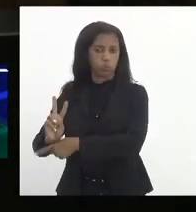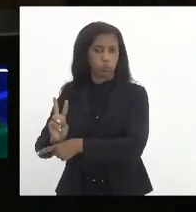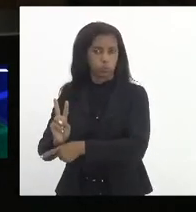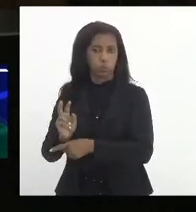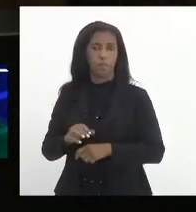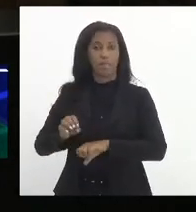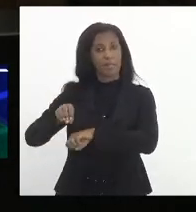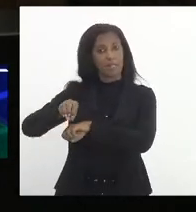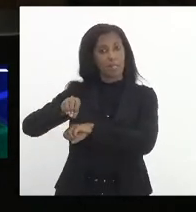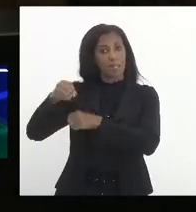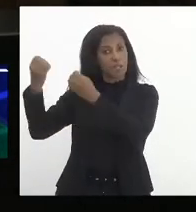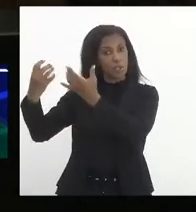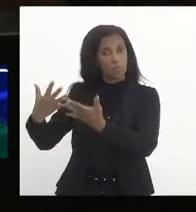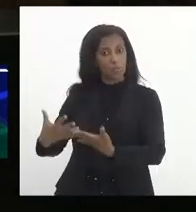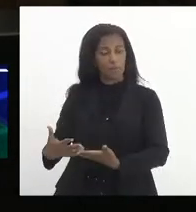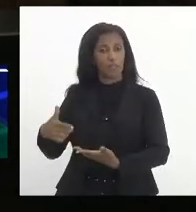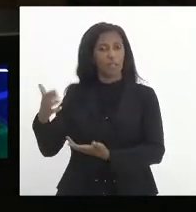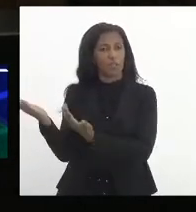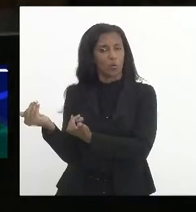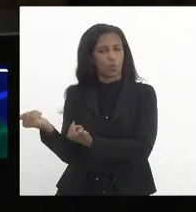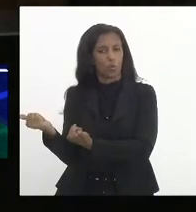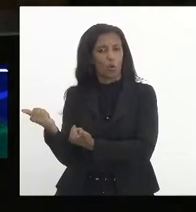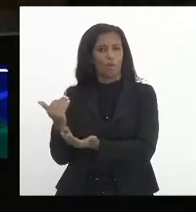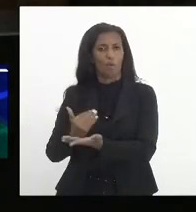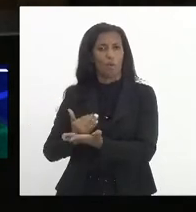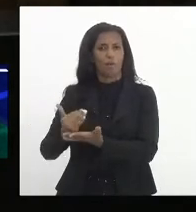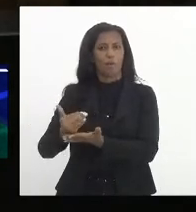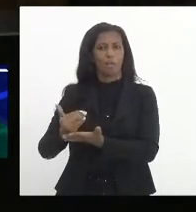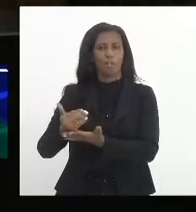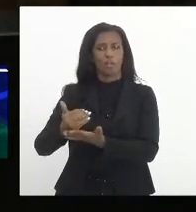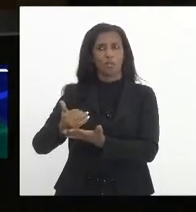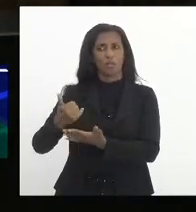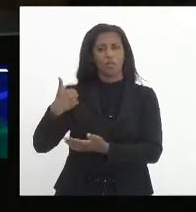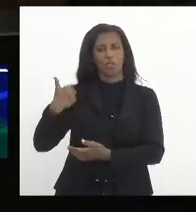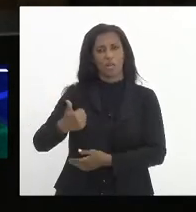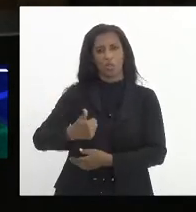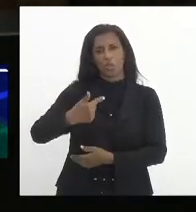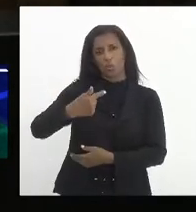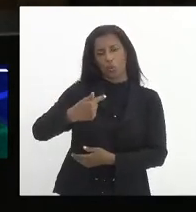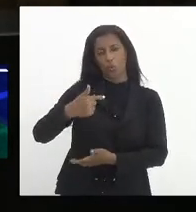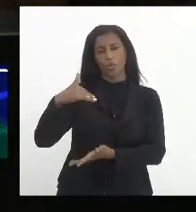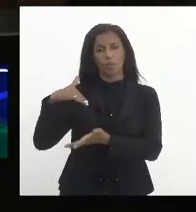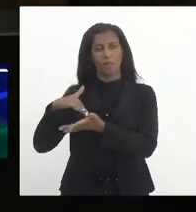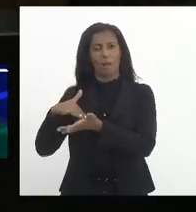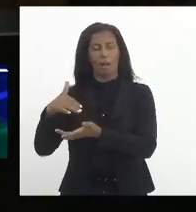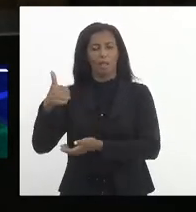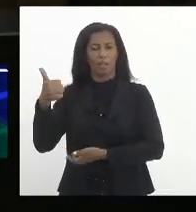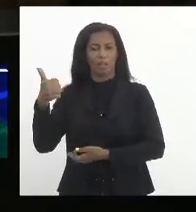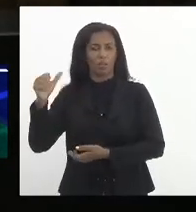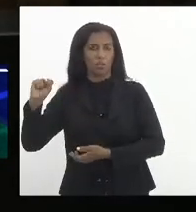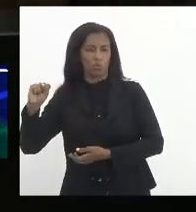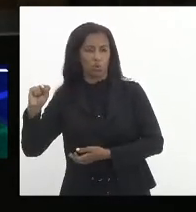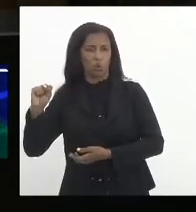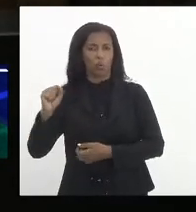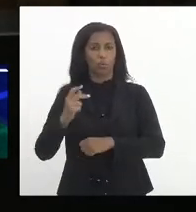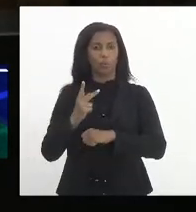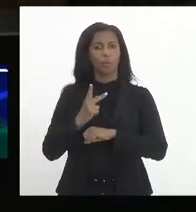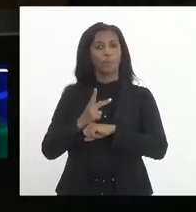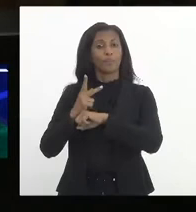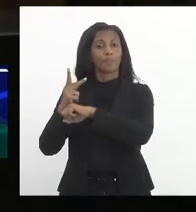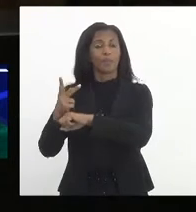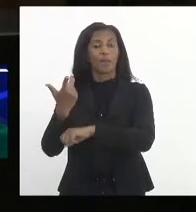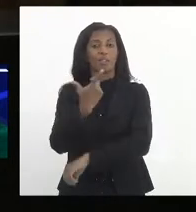orienta que os adolescentes a partir de 12 até 18 anos incompletos que buscarem a